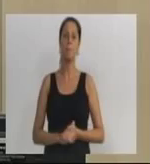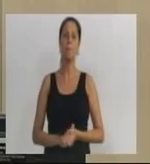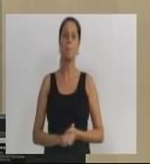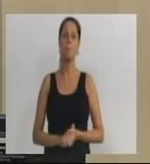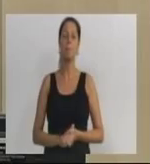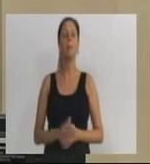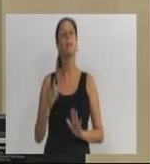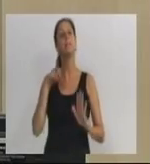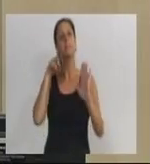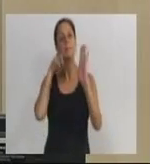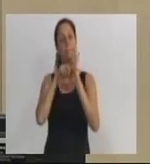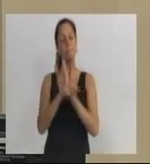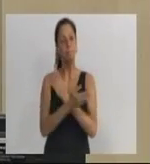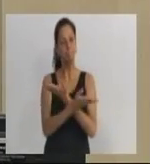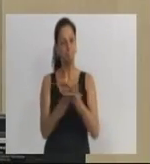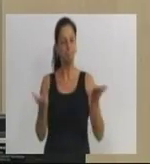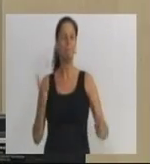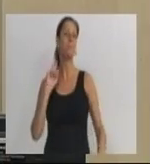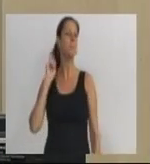Consulto os senhores vereadores.